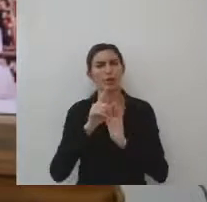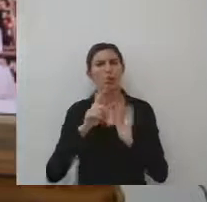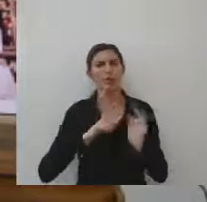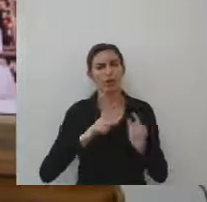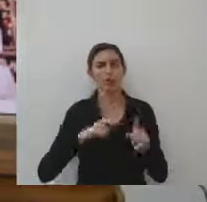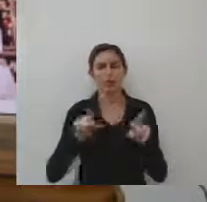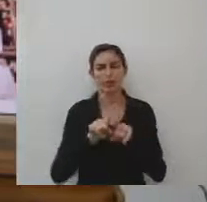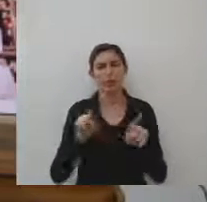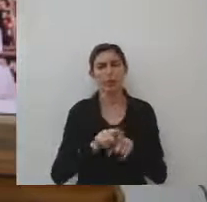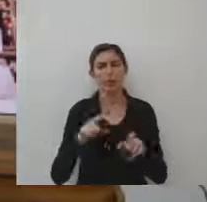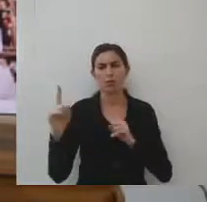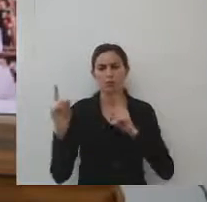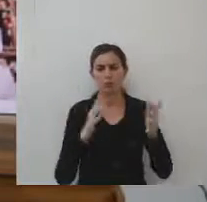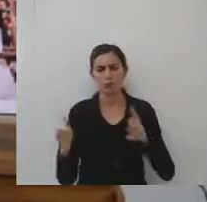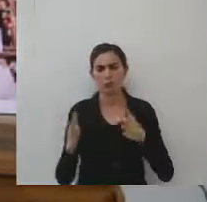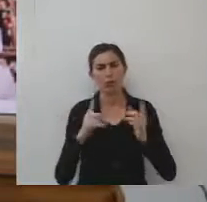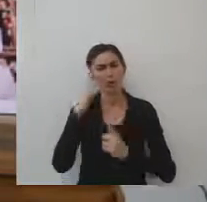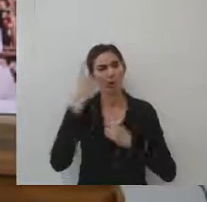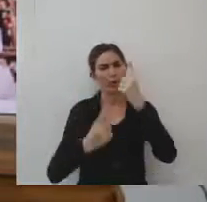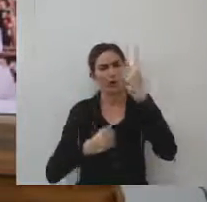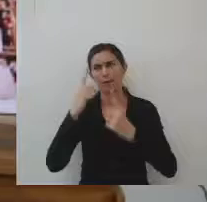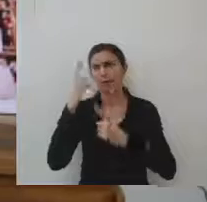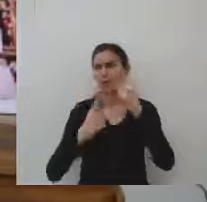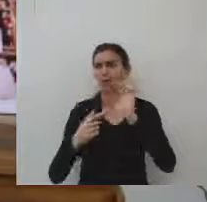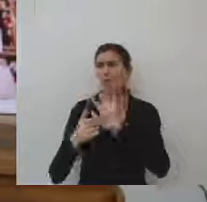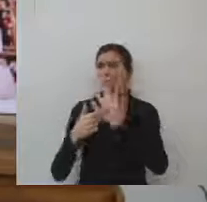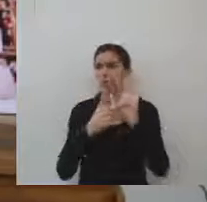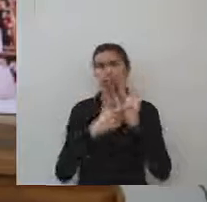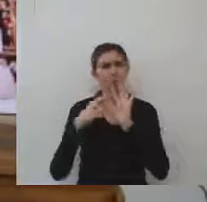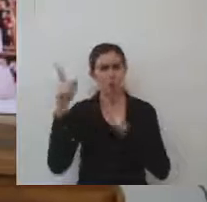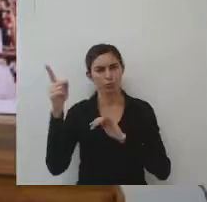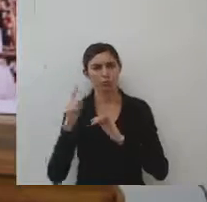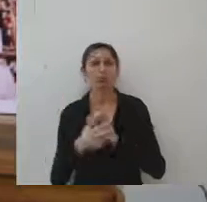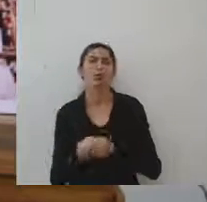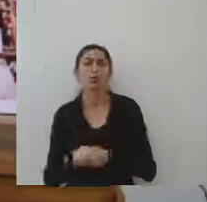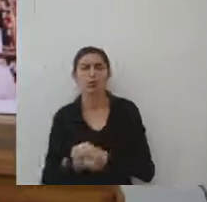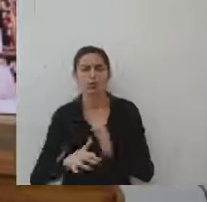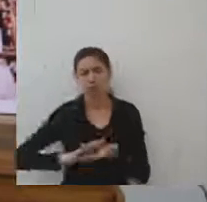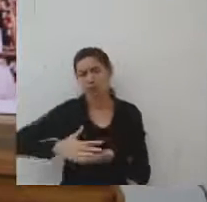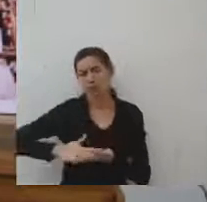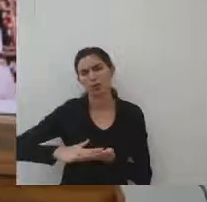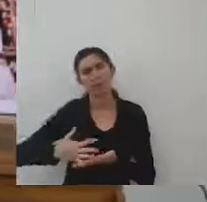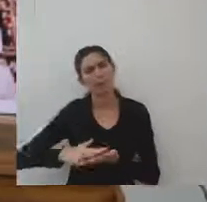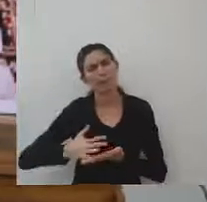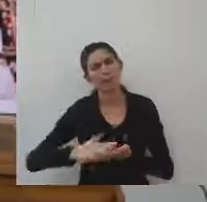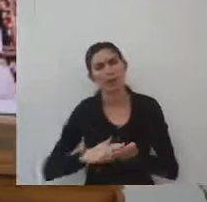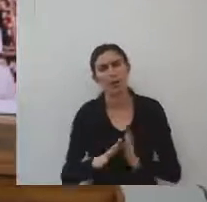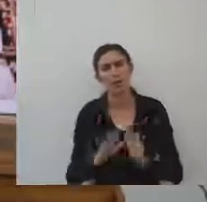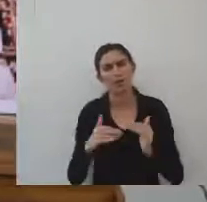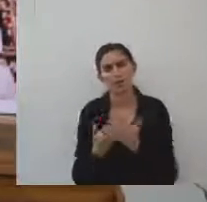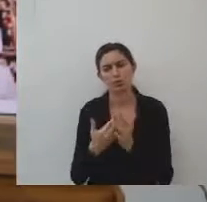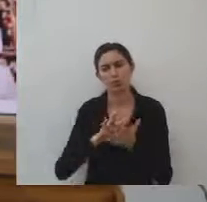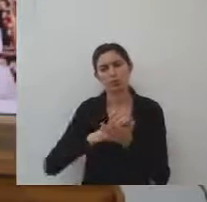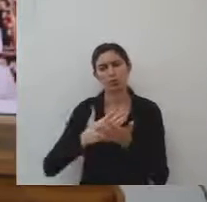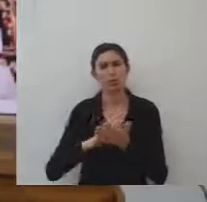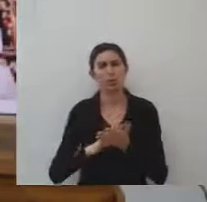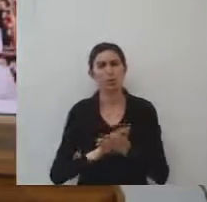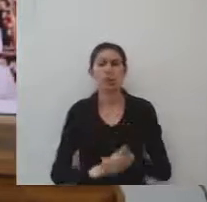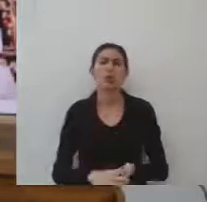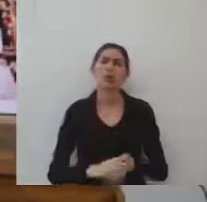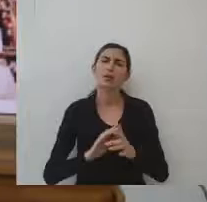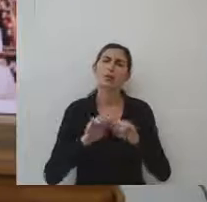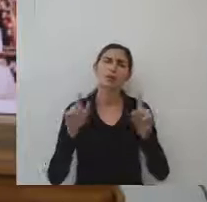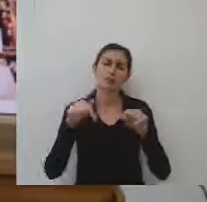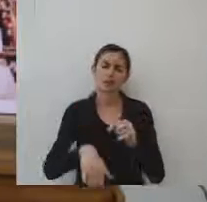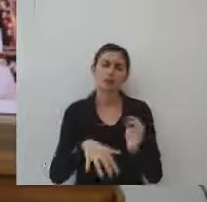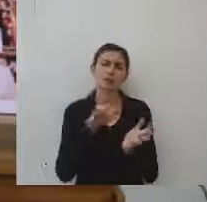é durante o Carnaval. Eu mostrei aqui o samba, as escolas de samba, mas as escolas de samba